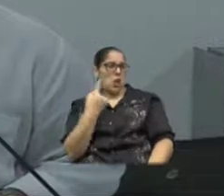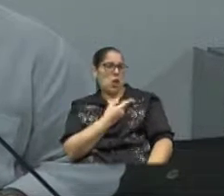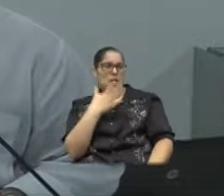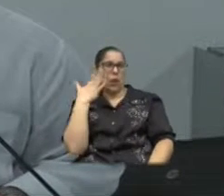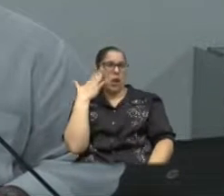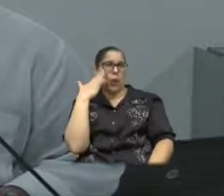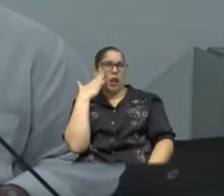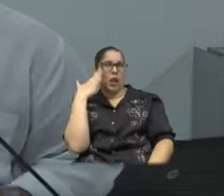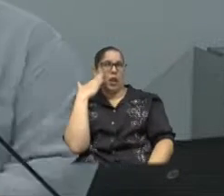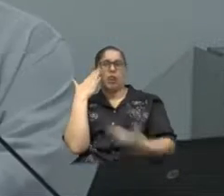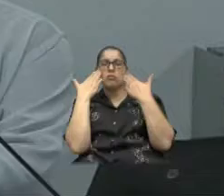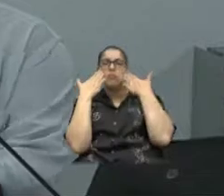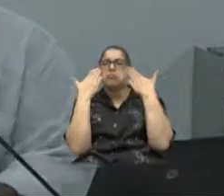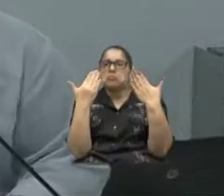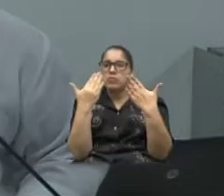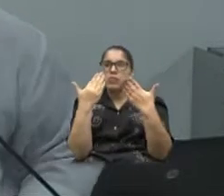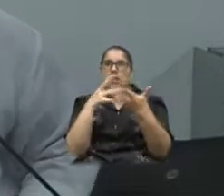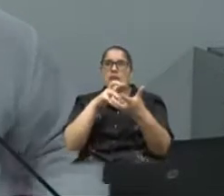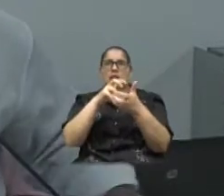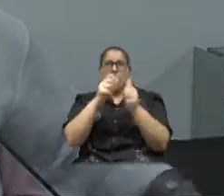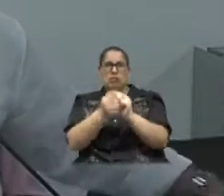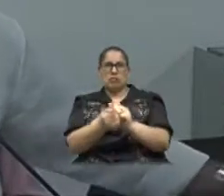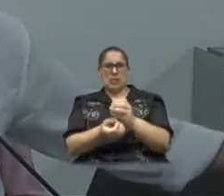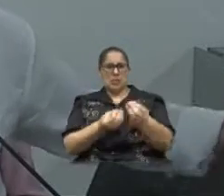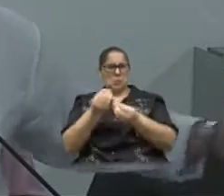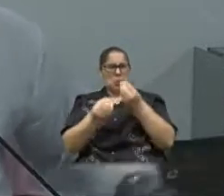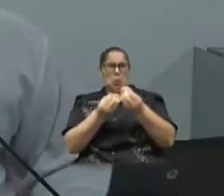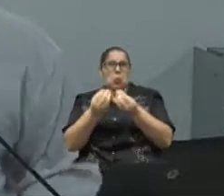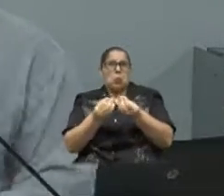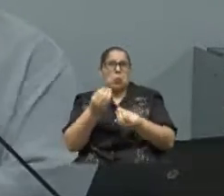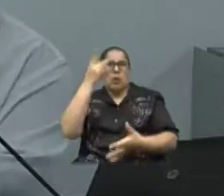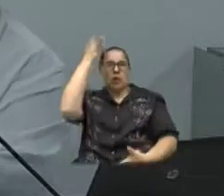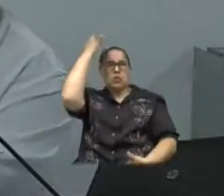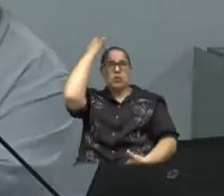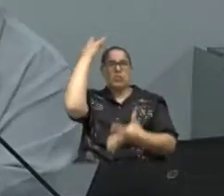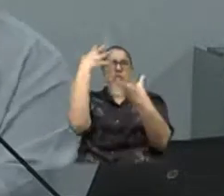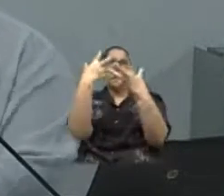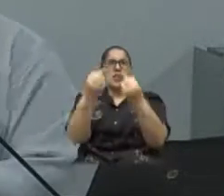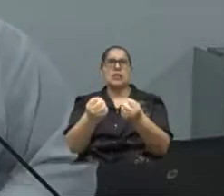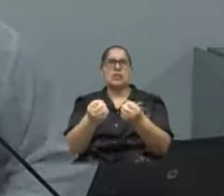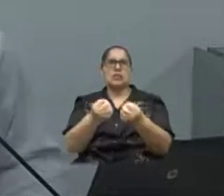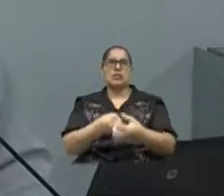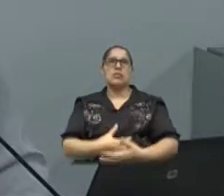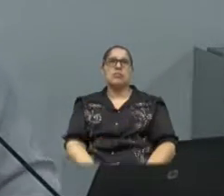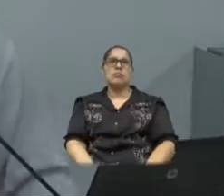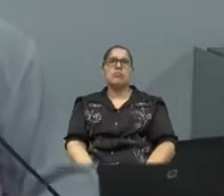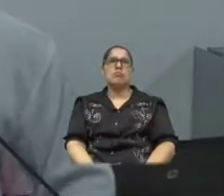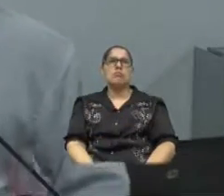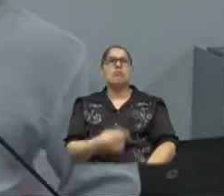arte. Mas quem consegue enxergar arte com isso aqui? Quem consegue enxergar a arte